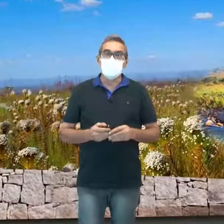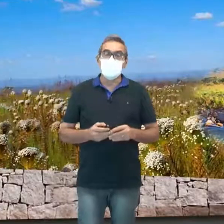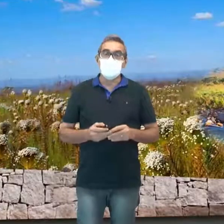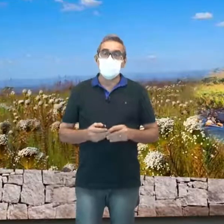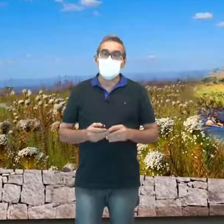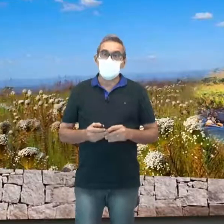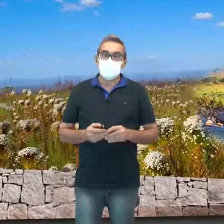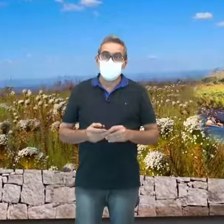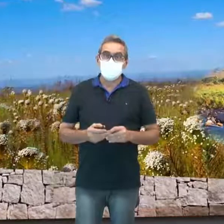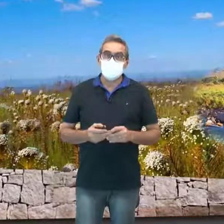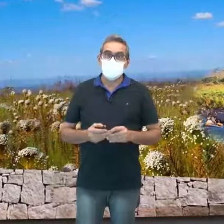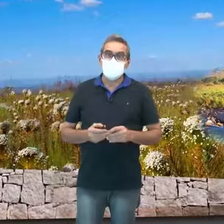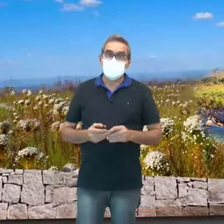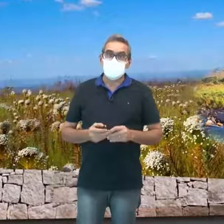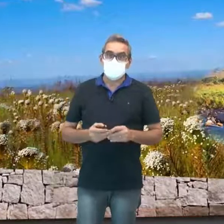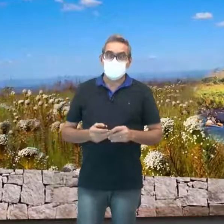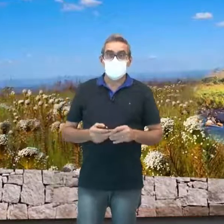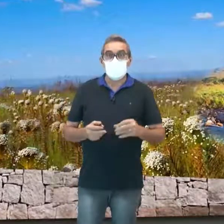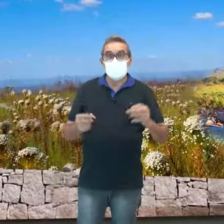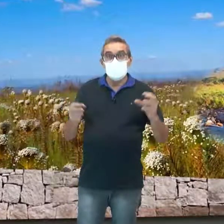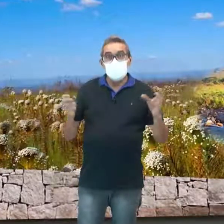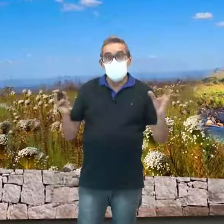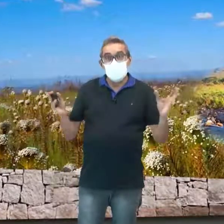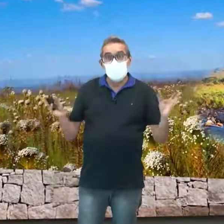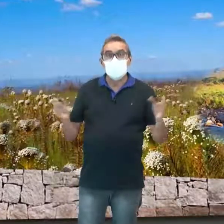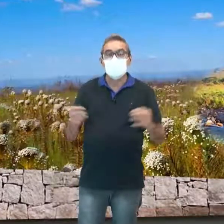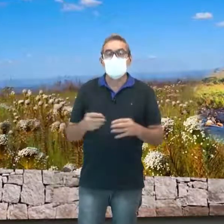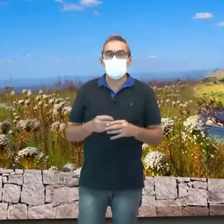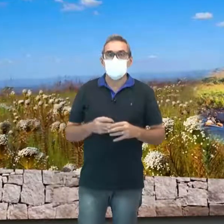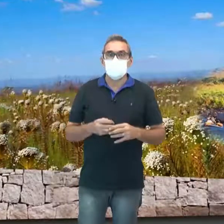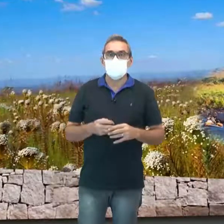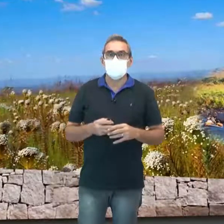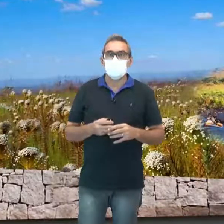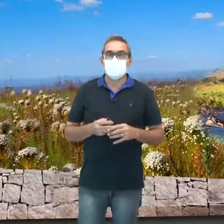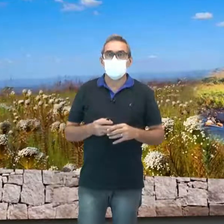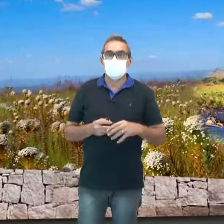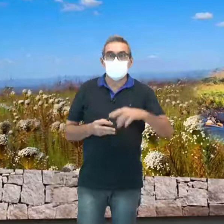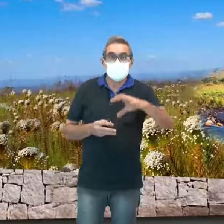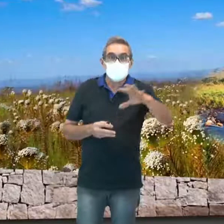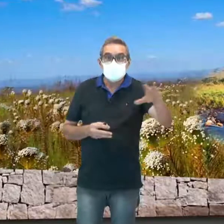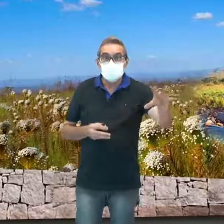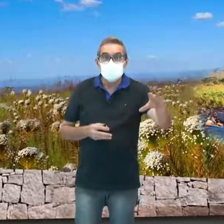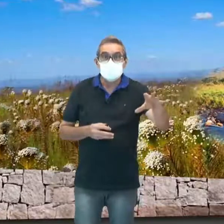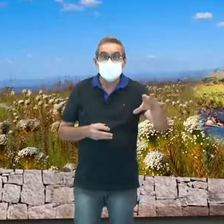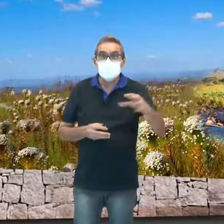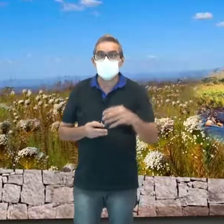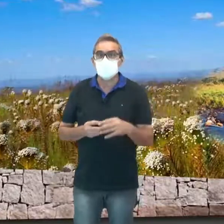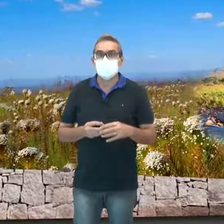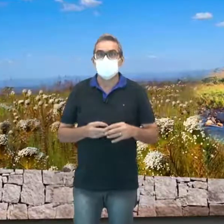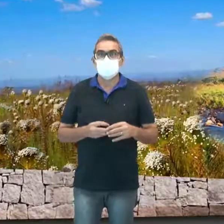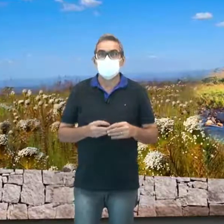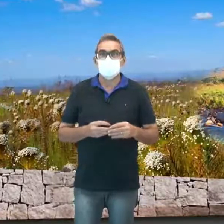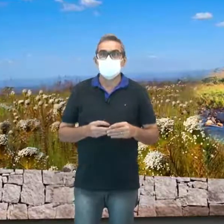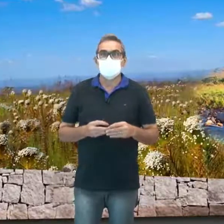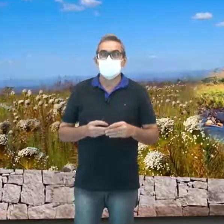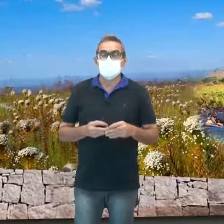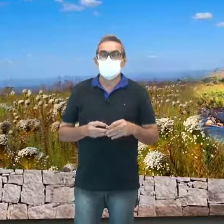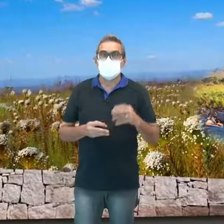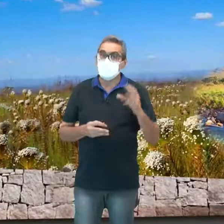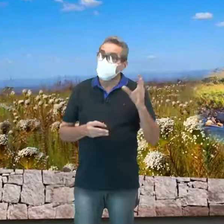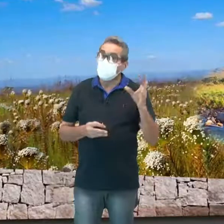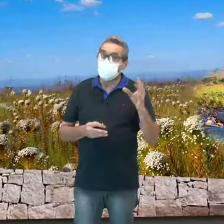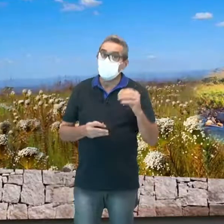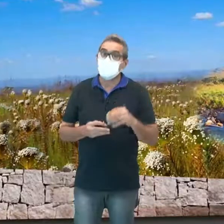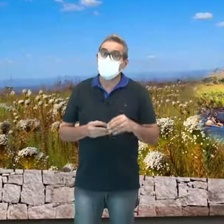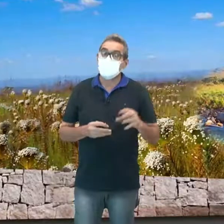município de Guajará-Mirim, no qual tinha um animal silvestre na área desmatada.